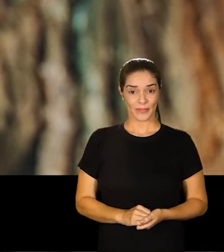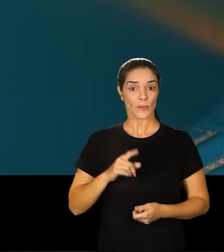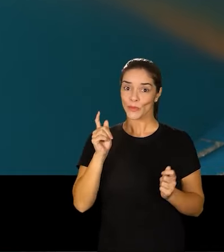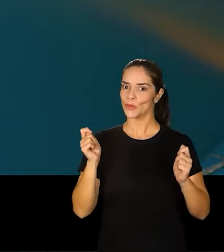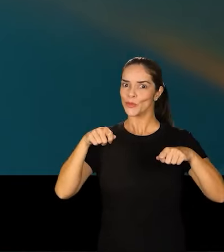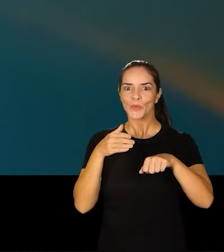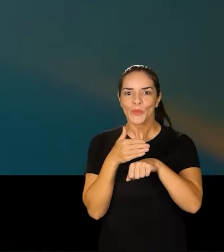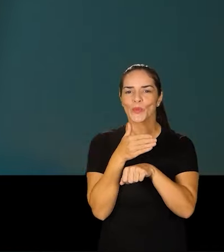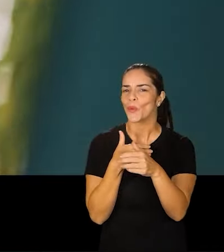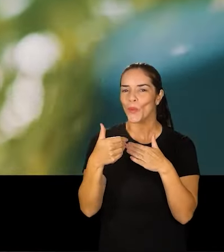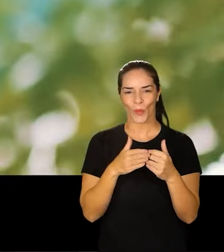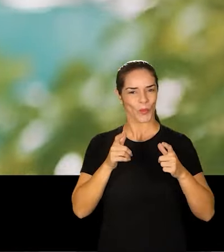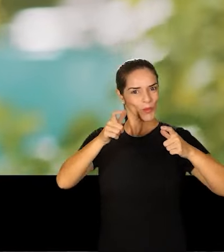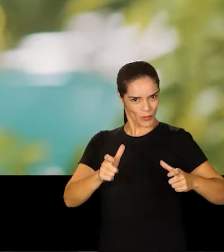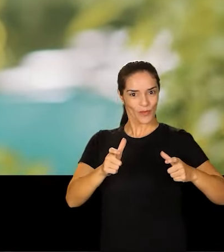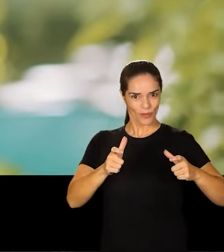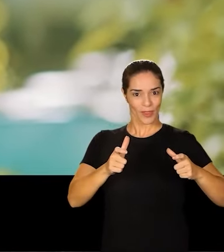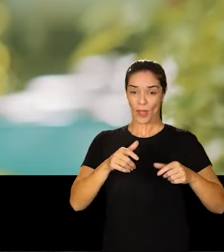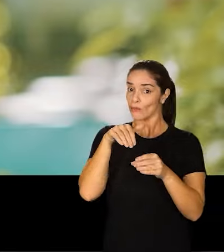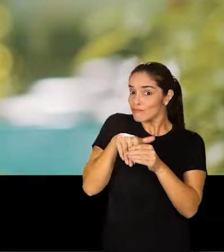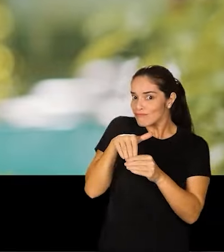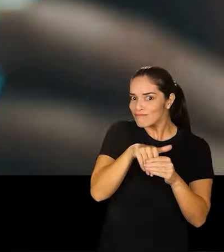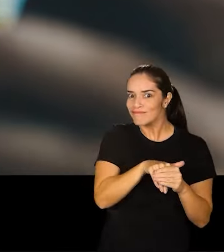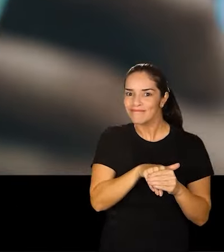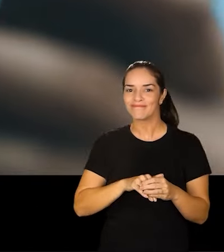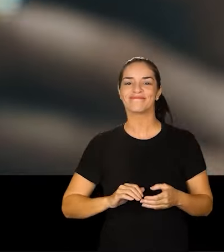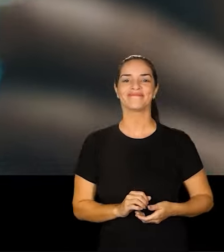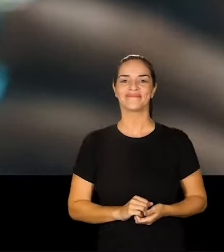Você pode participar de onde estiver, de todas as votações.